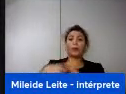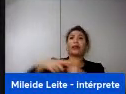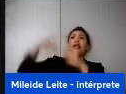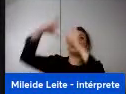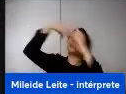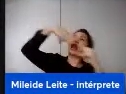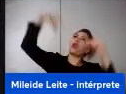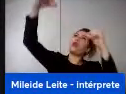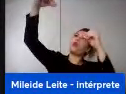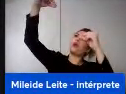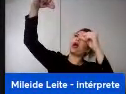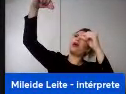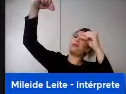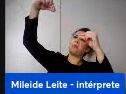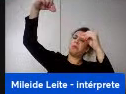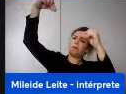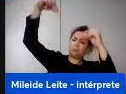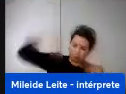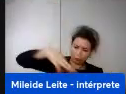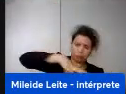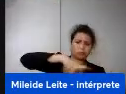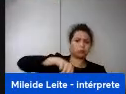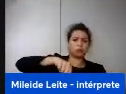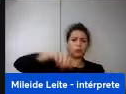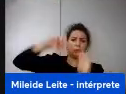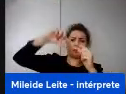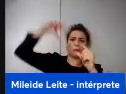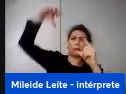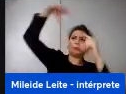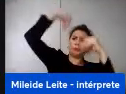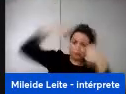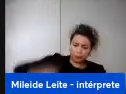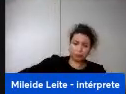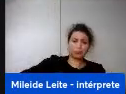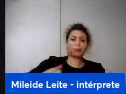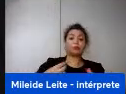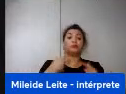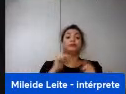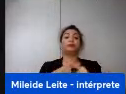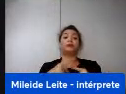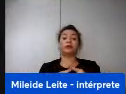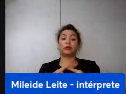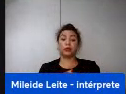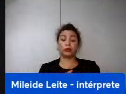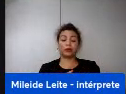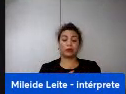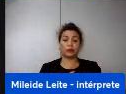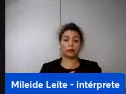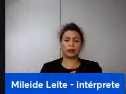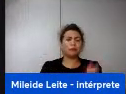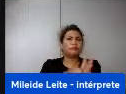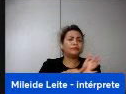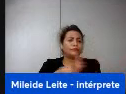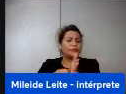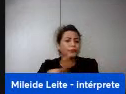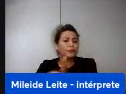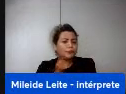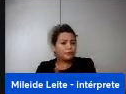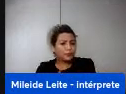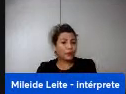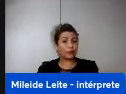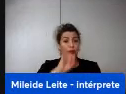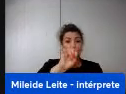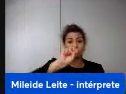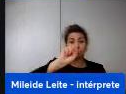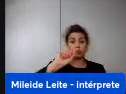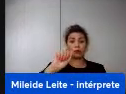maçã caiu na cabeça dele, e ele se perguntou por que que a Lua não cai no planeta Terra. Né? Então, o Isaac Newton